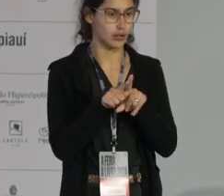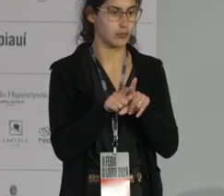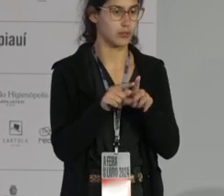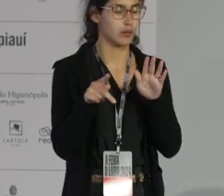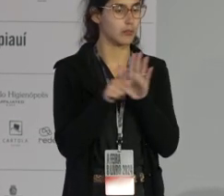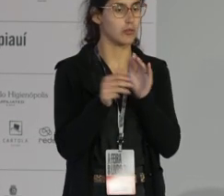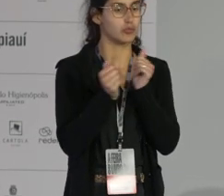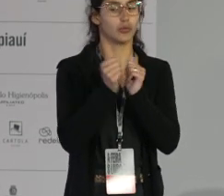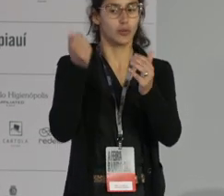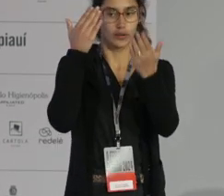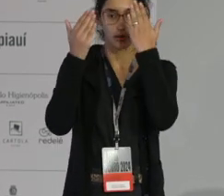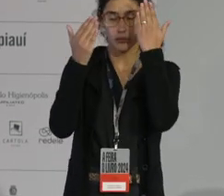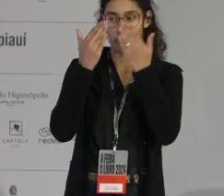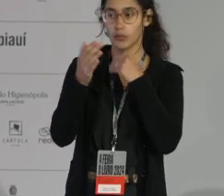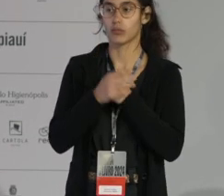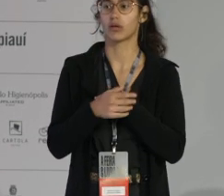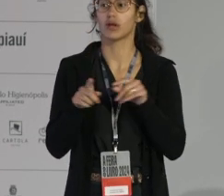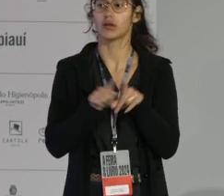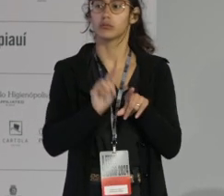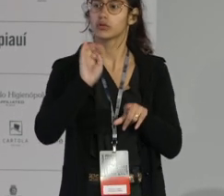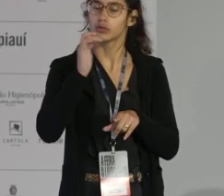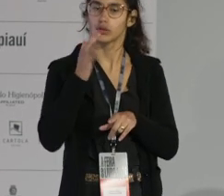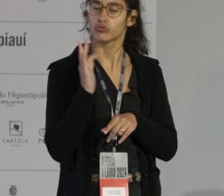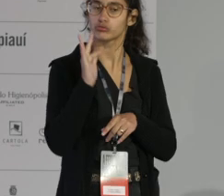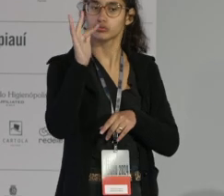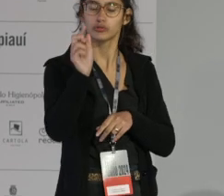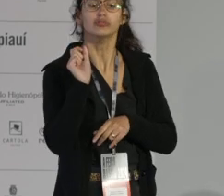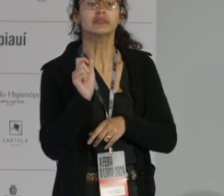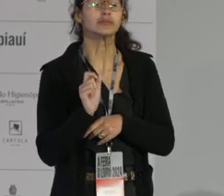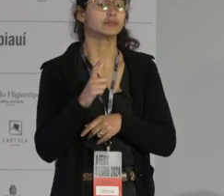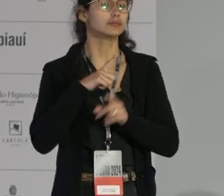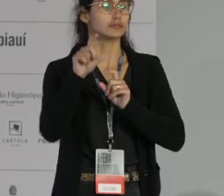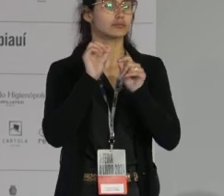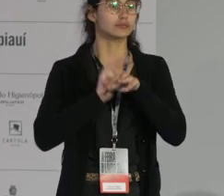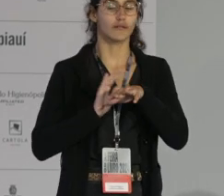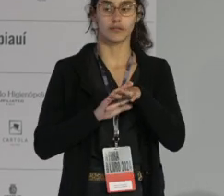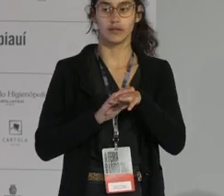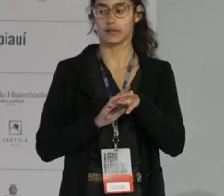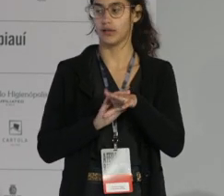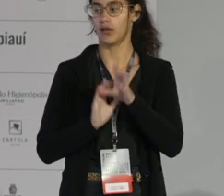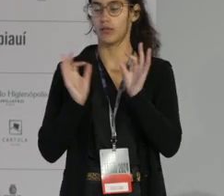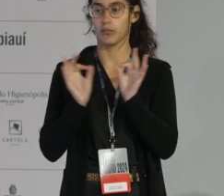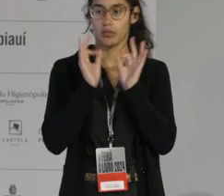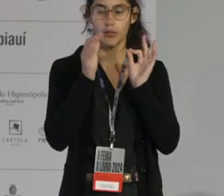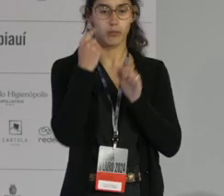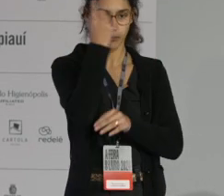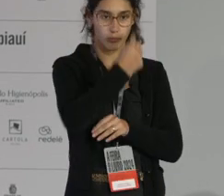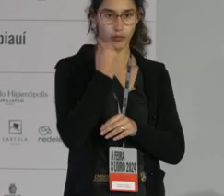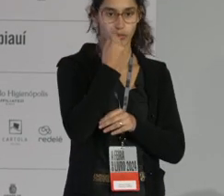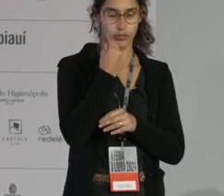dele com a terapeuta e uma coisa que está acontecendo no futuro, que é que ele decide que ele vai fazer a harmonização facial.